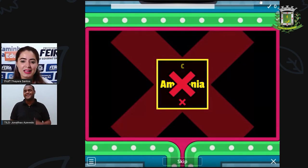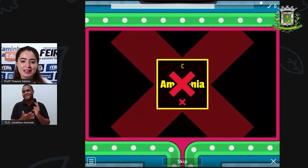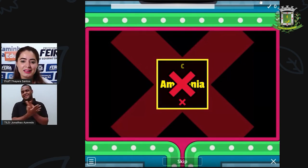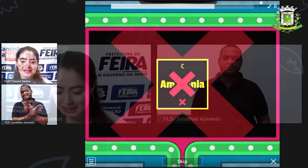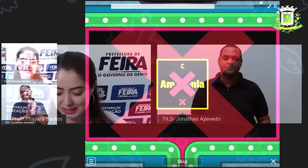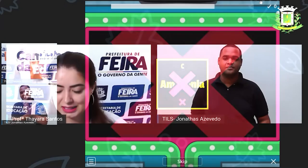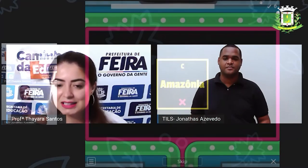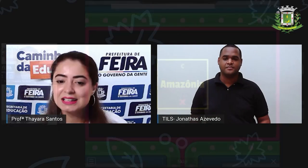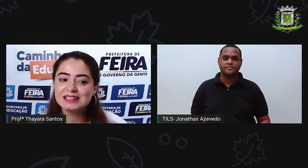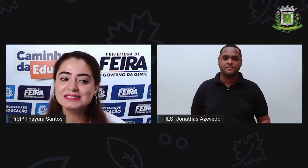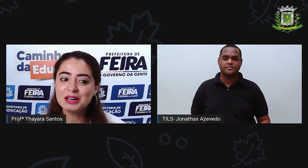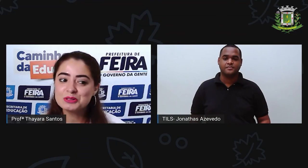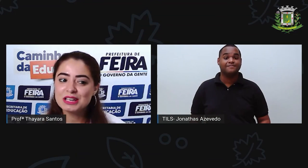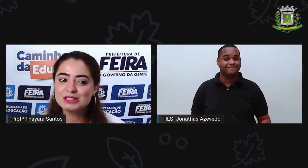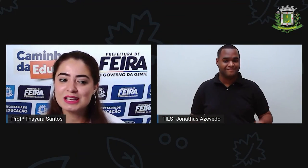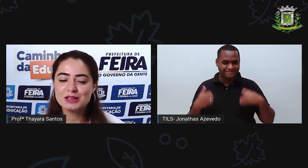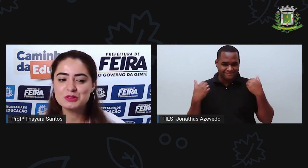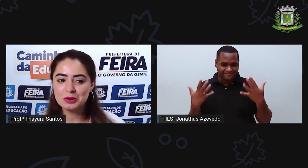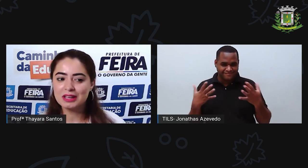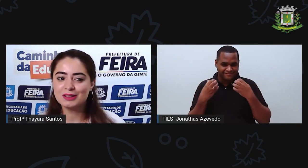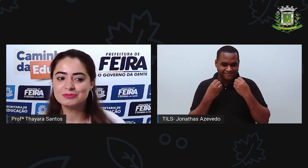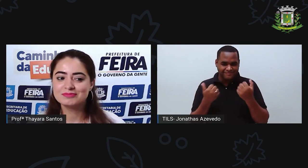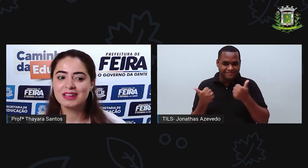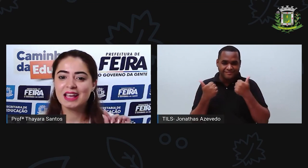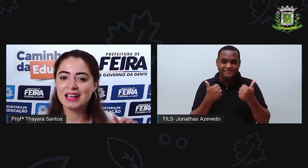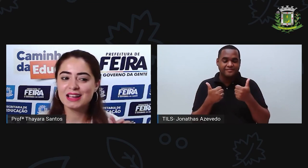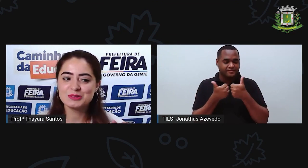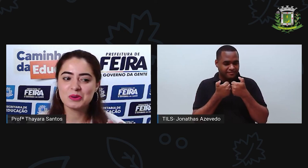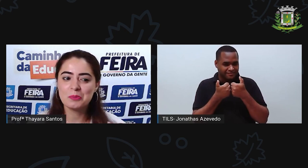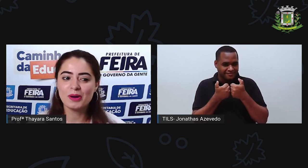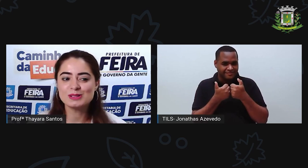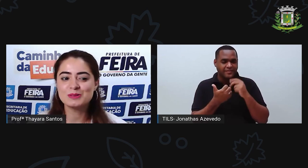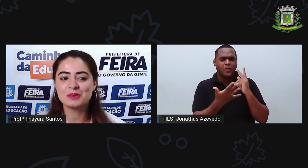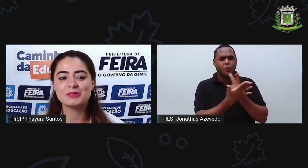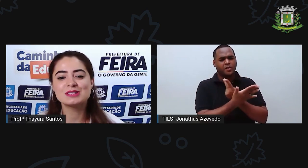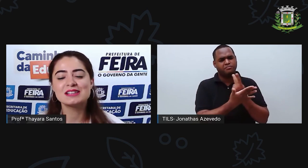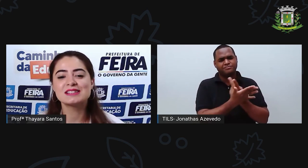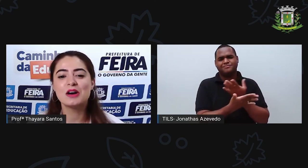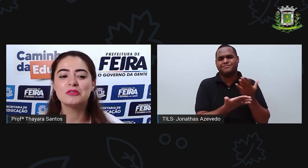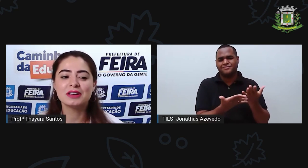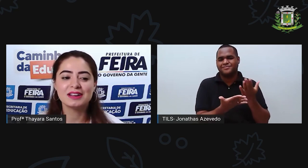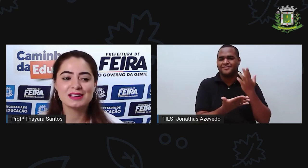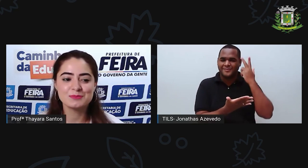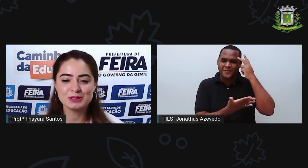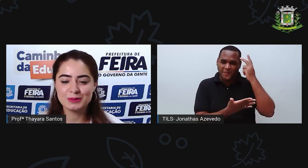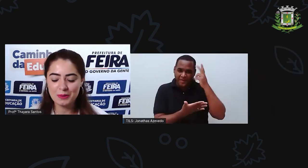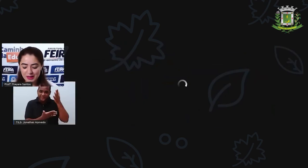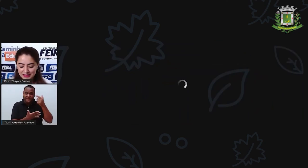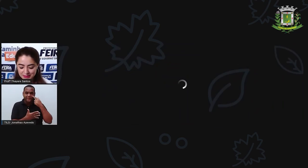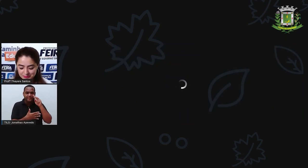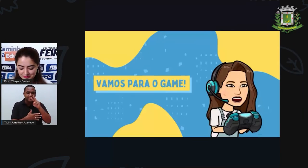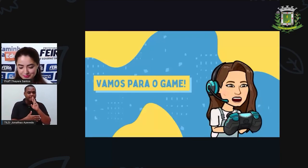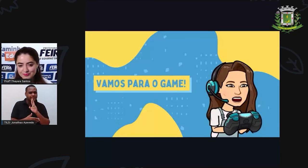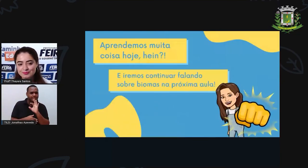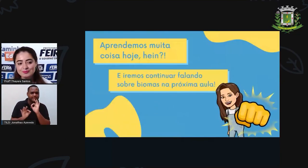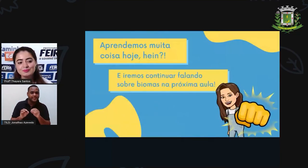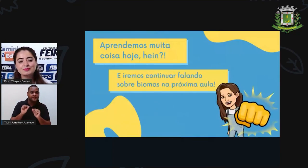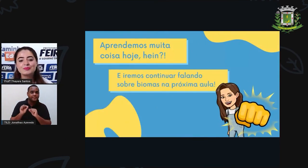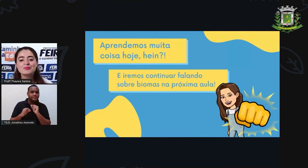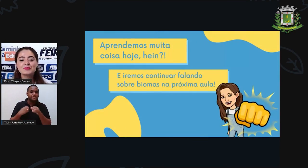Errei. Então, gente, esse é o joguinho. Errei lá de propósito para vocês não verem a resposta correta.